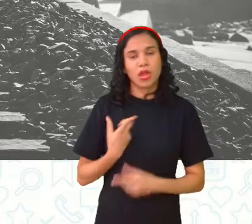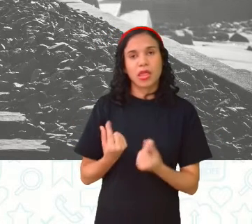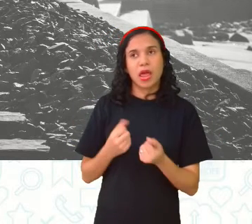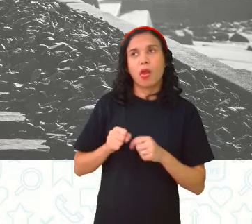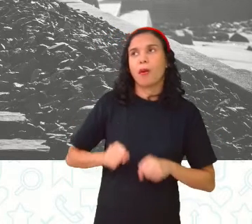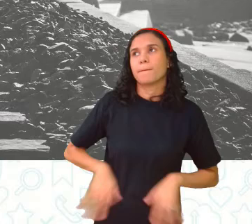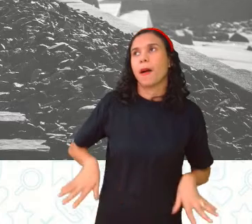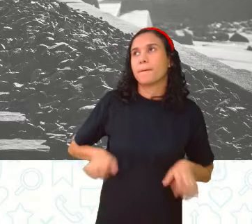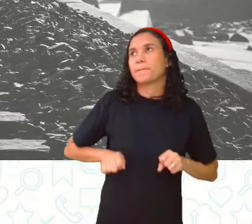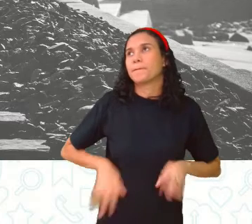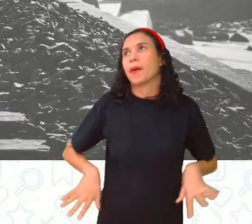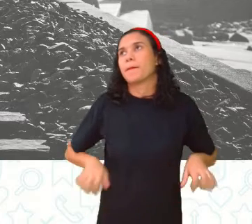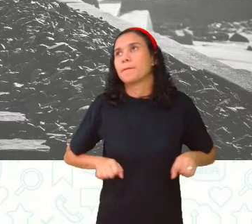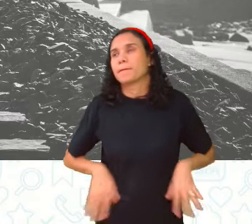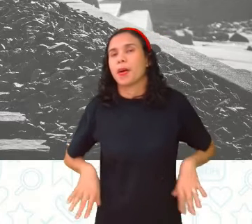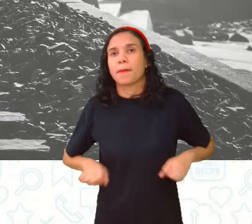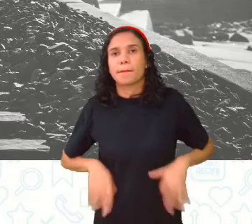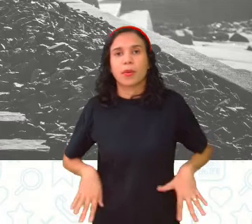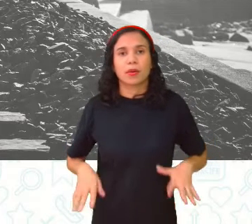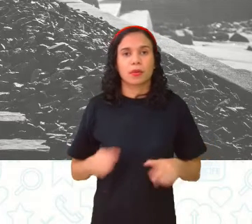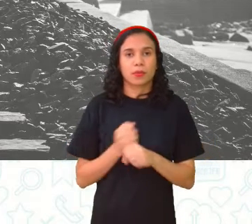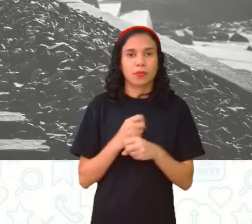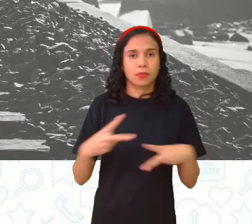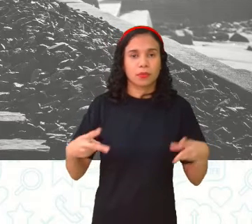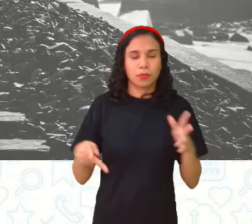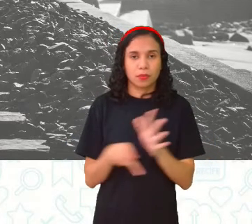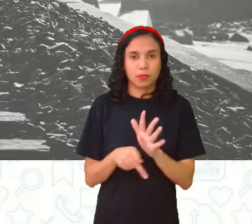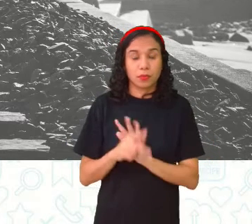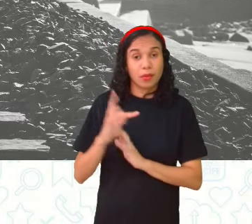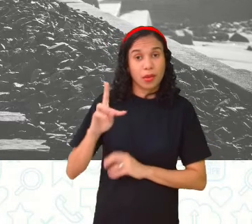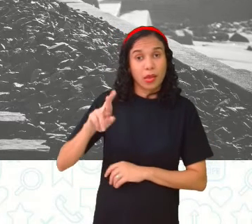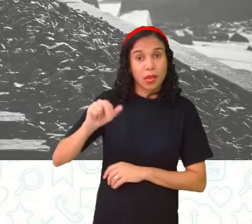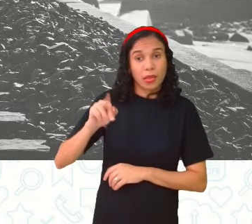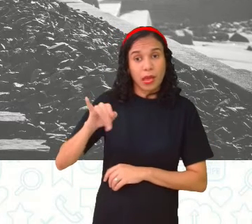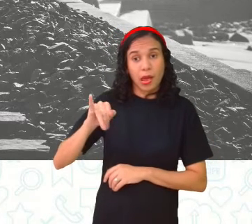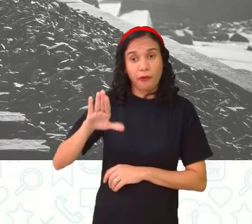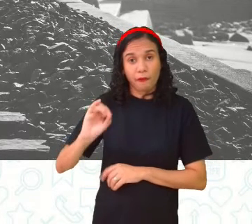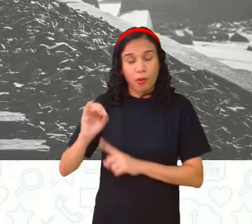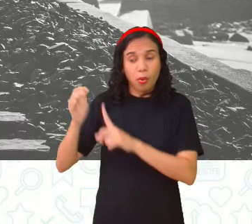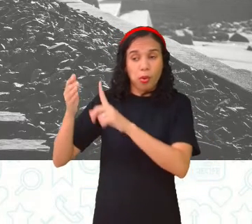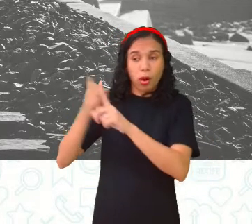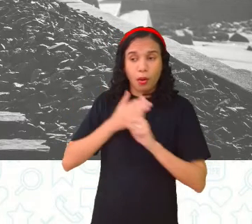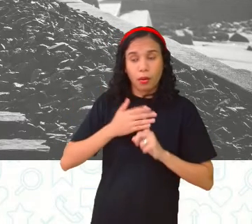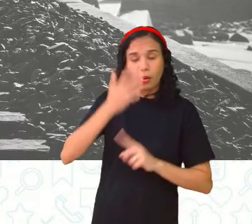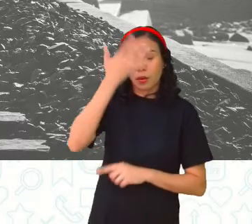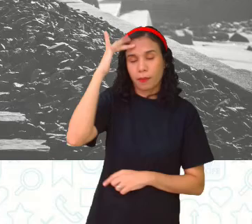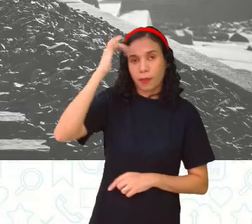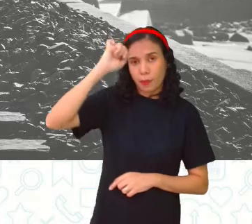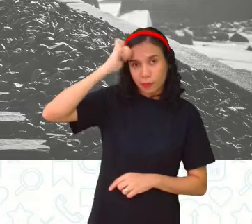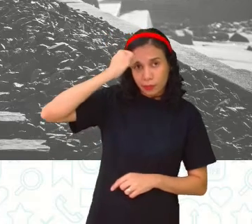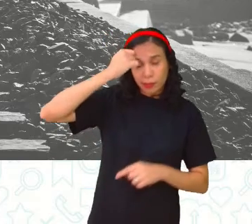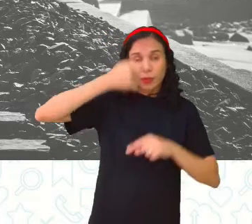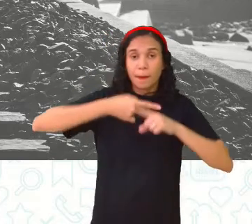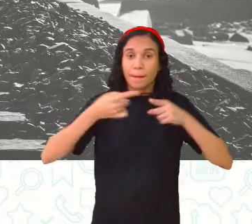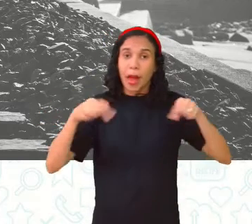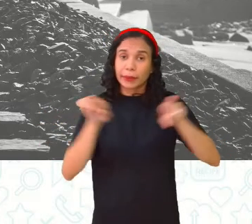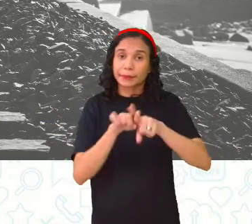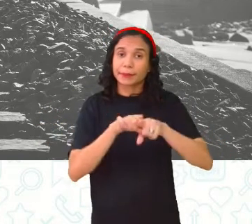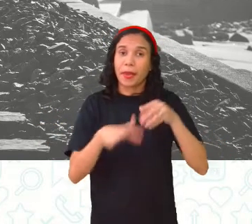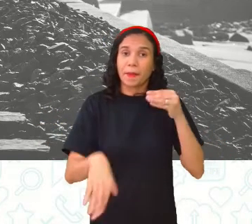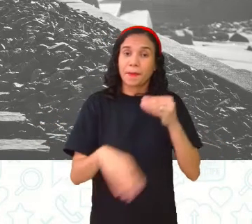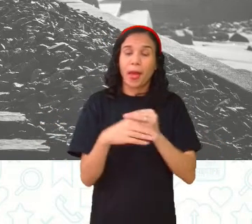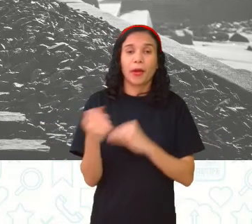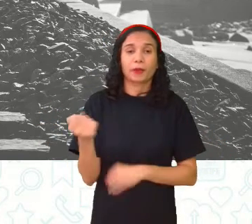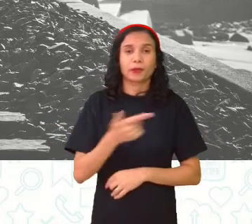gastavam mais, né, com a questão de tráficos. E tinham, né, além dos fazendeiros, né,